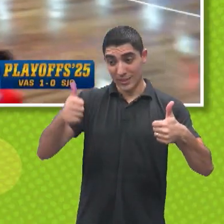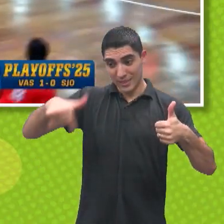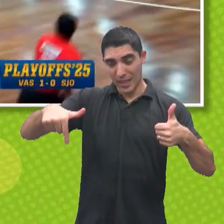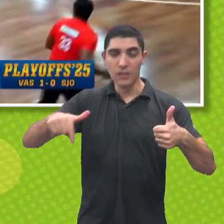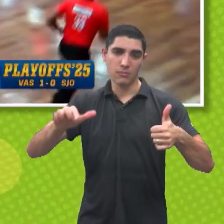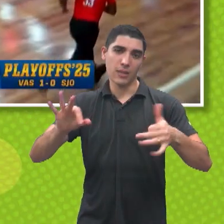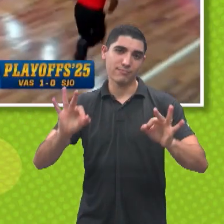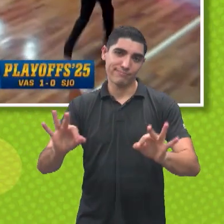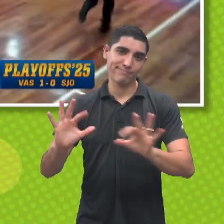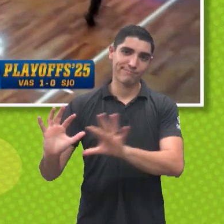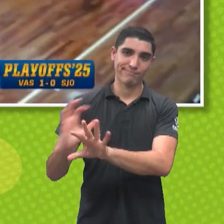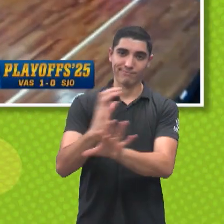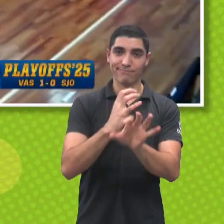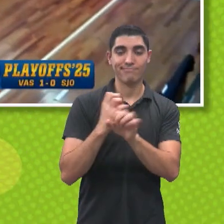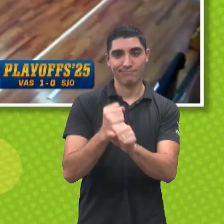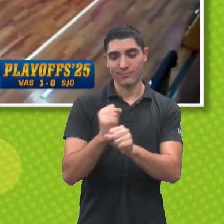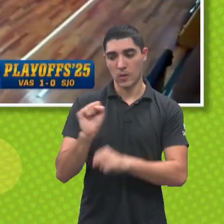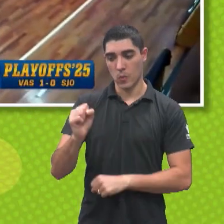final